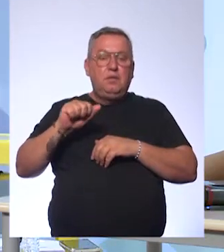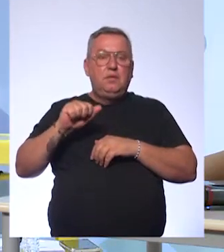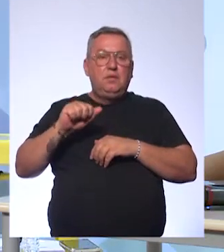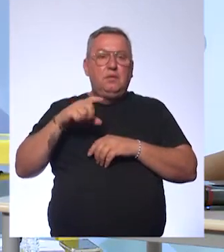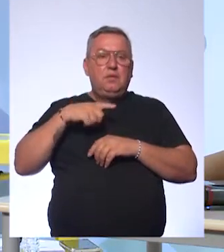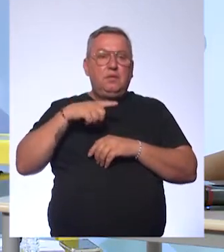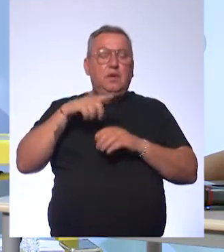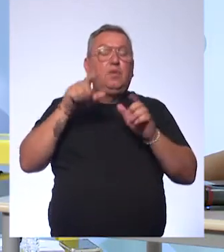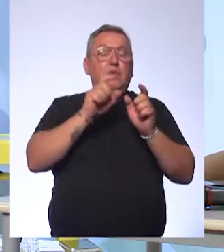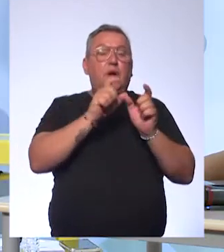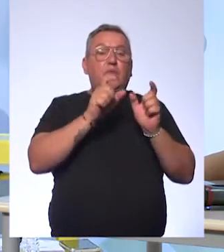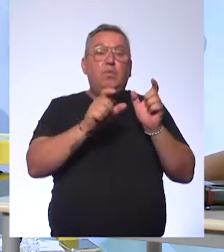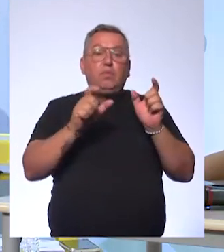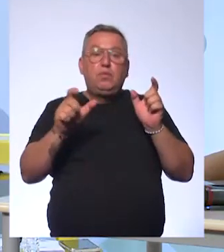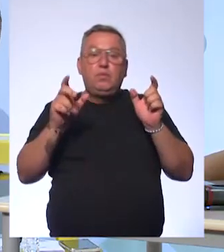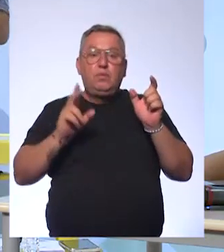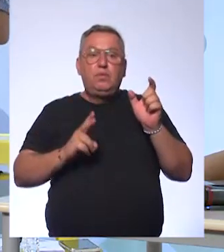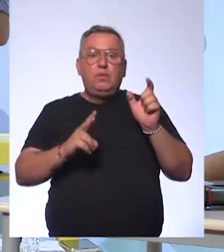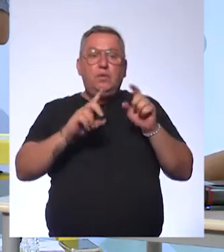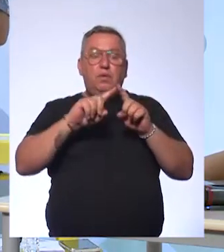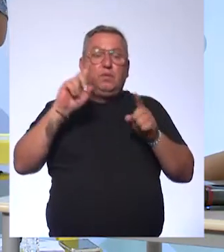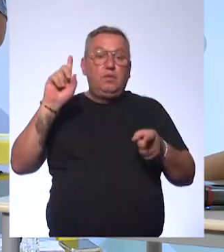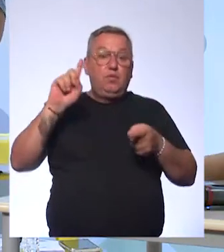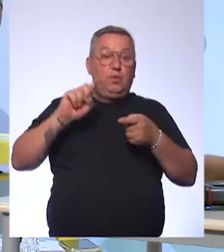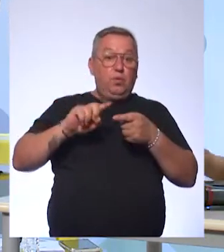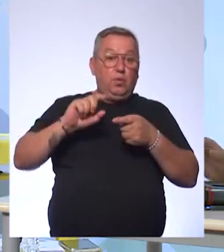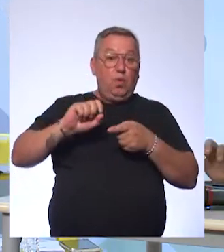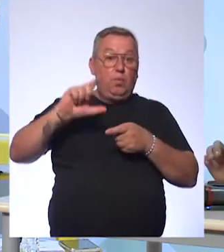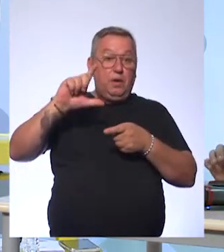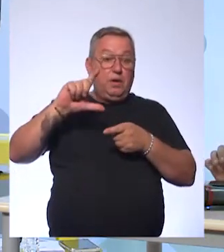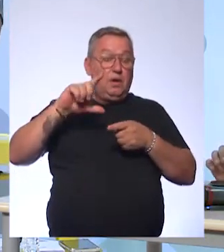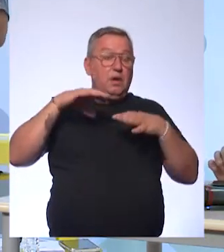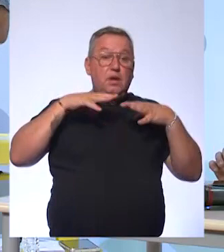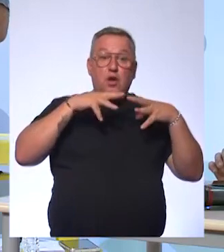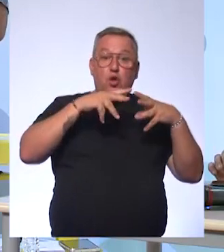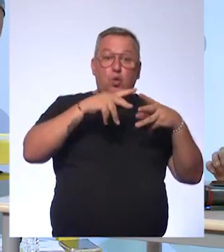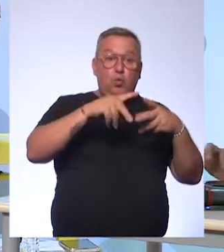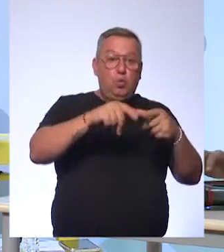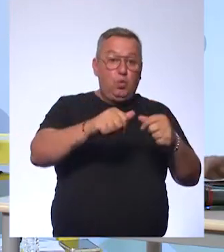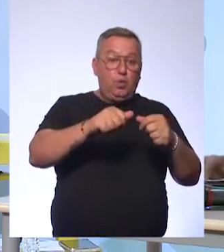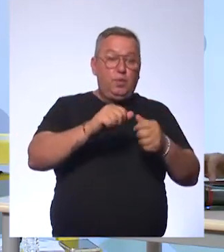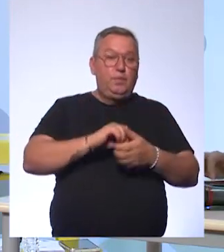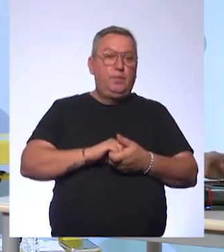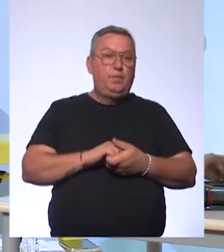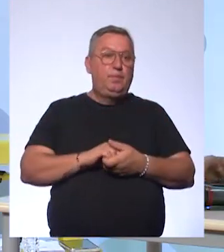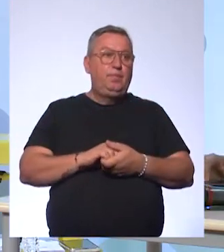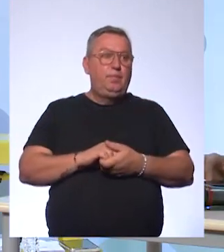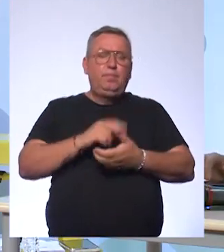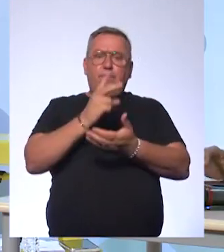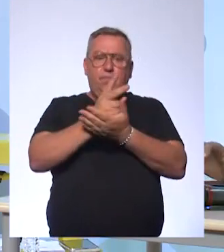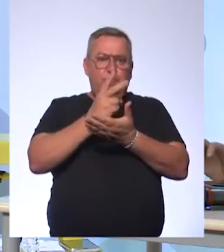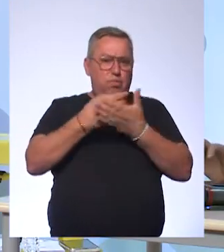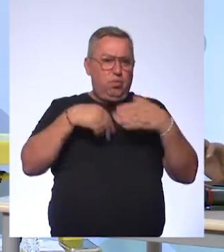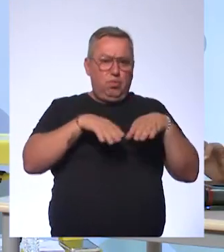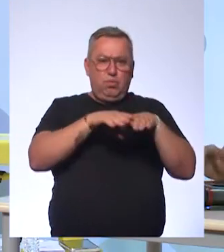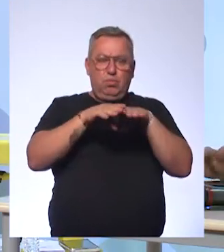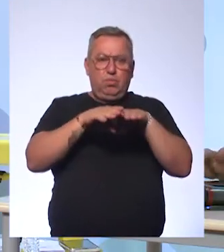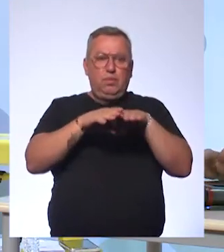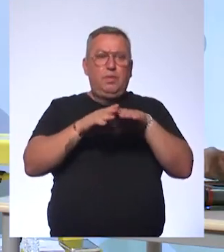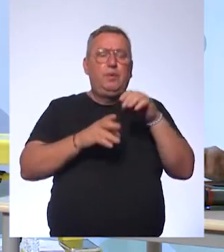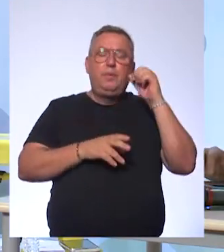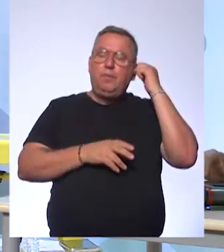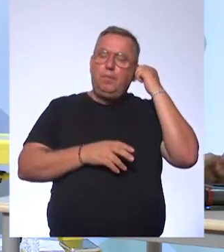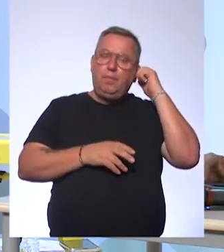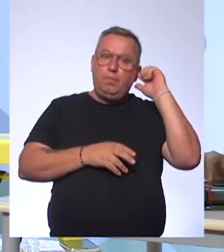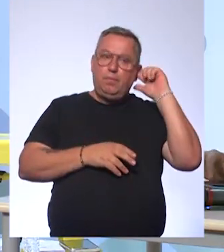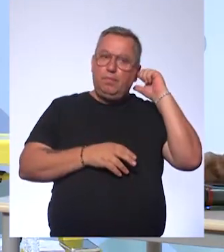Nas proporções constantes. Se você reduz ou se você aumenta, você tem que reduzir ou aumentar na mesma proporção. Então,